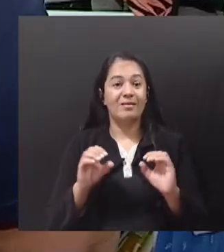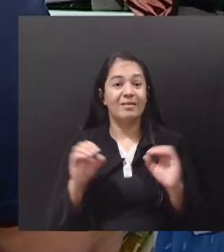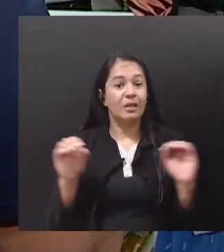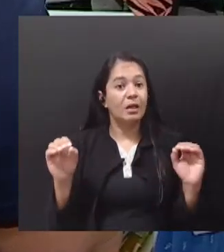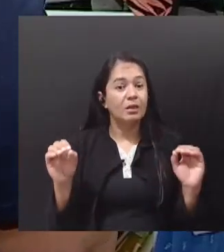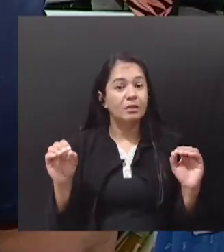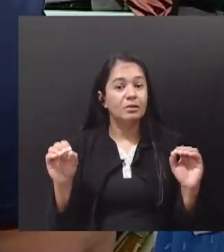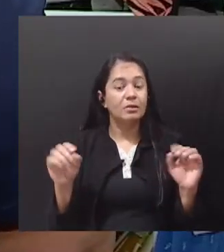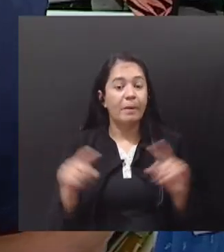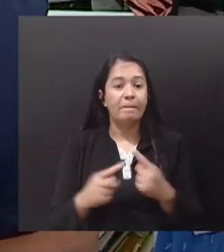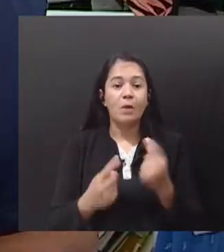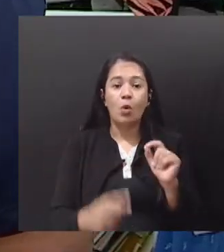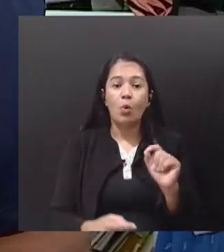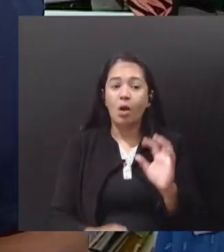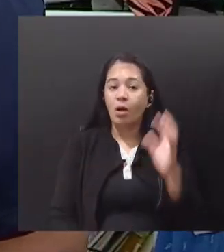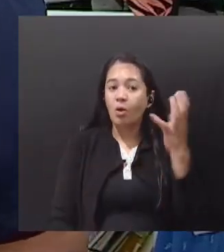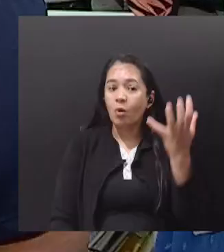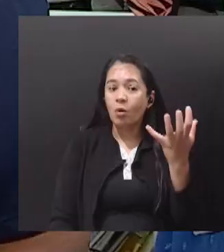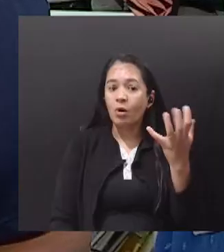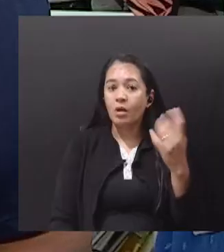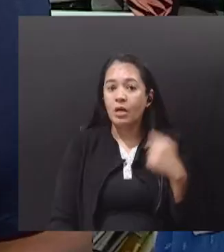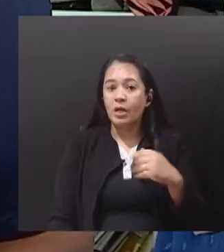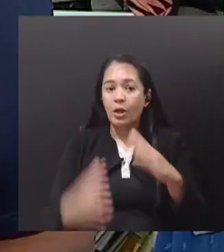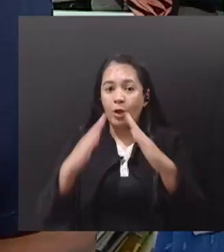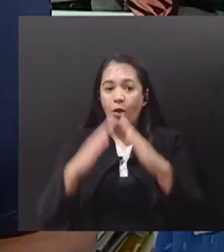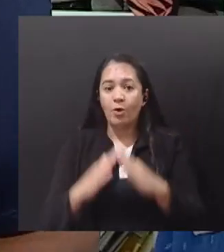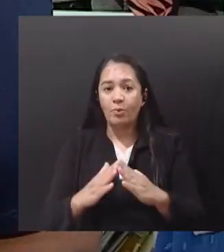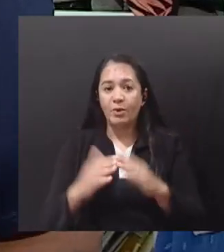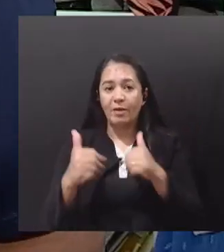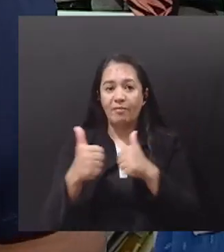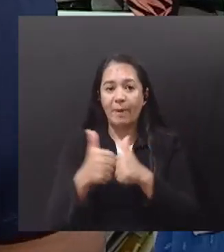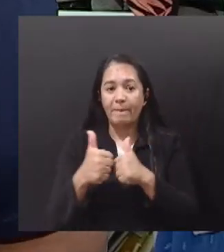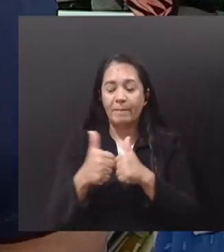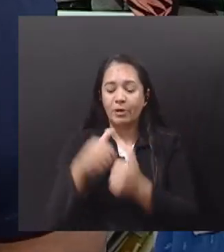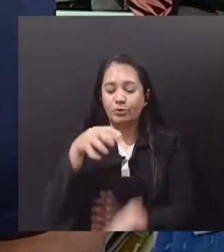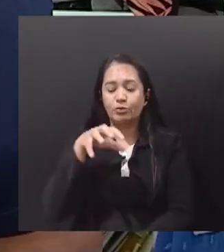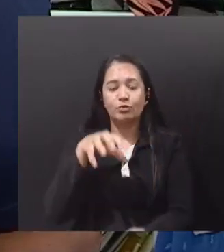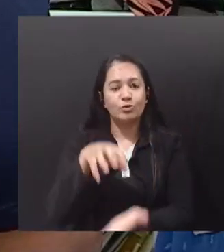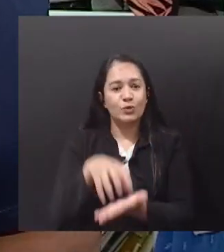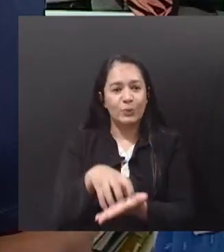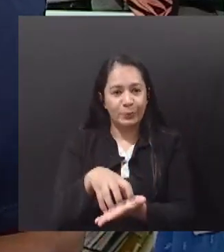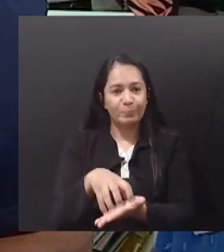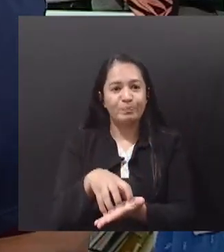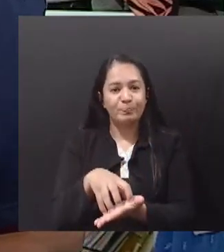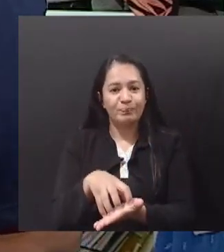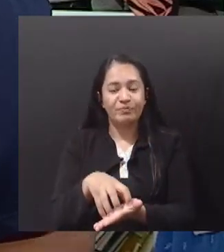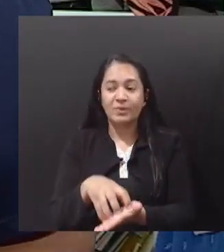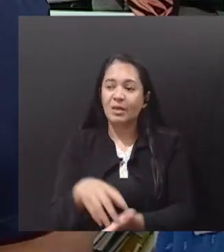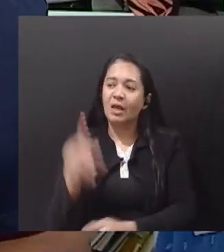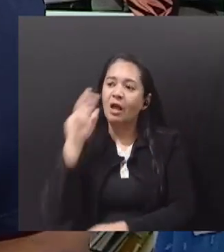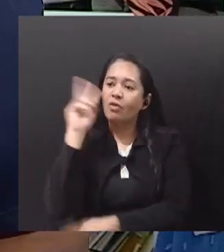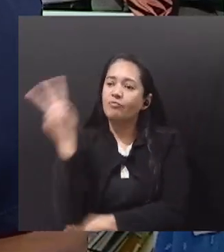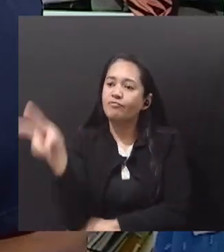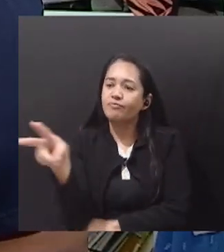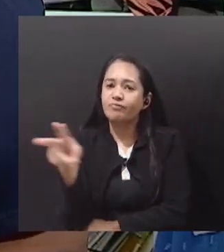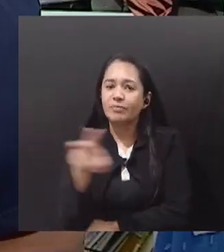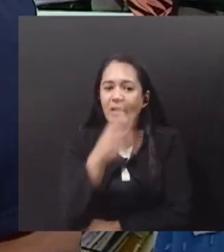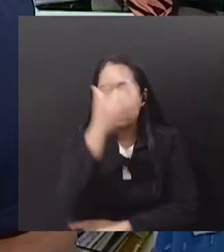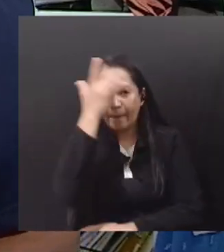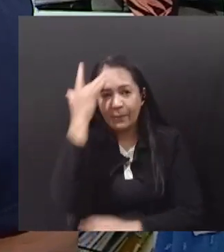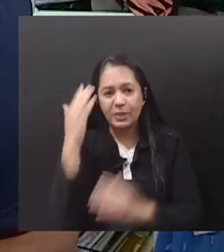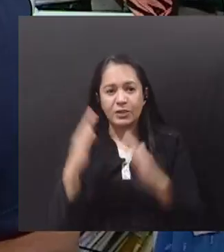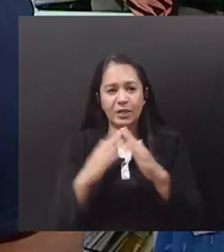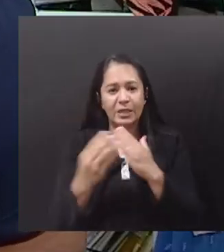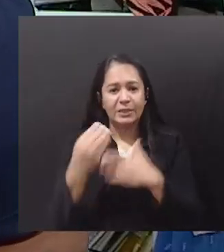que acontece, eu morava perto do centro na época, né? E aí eu vi as pessoas, estava todo mundo dentro de casa, aí eu